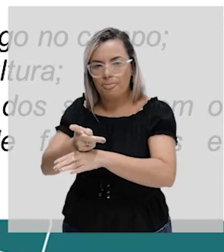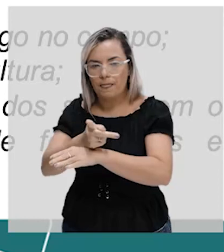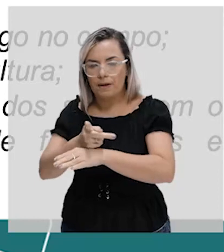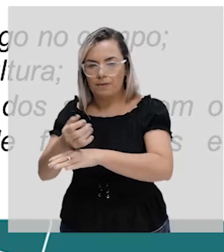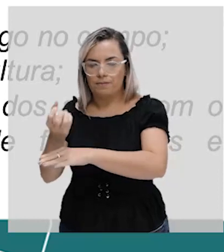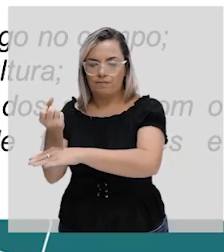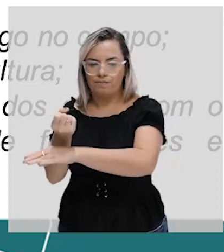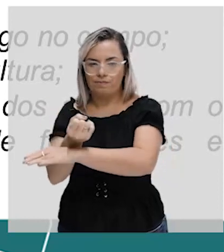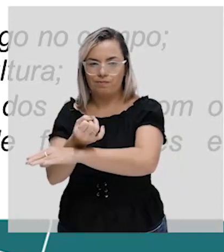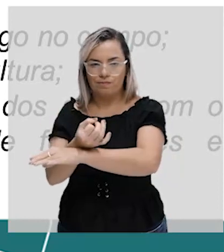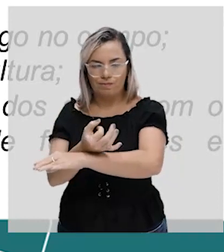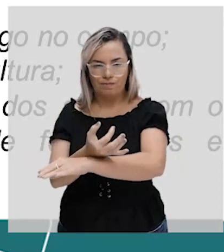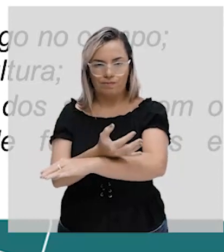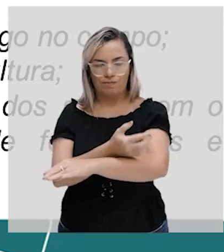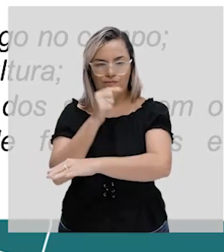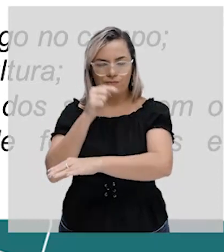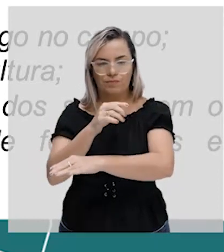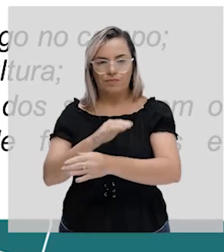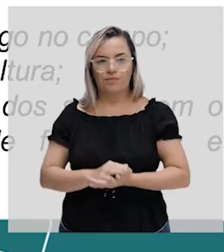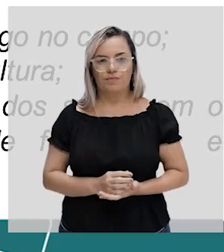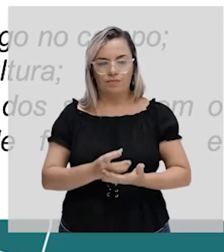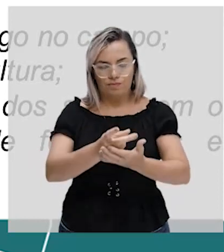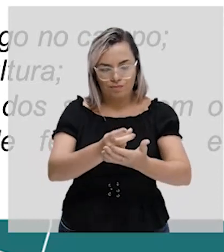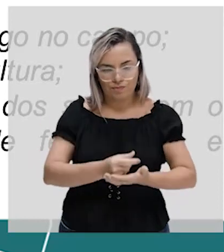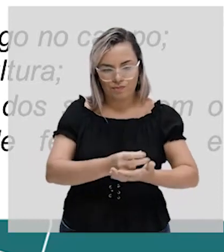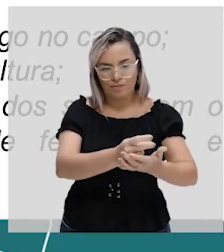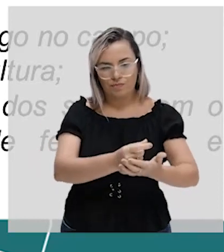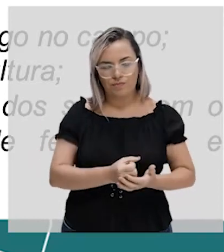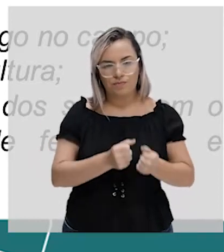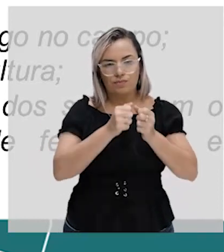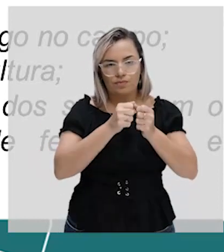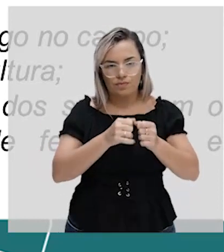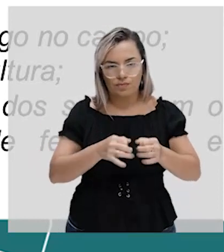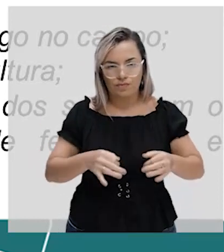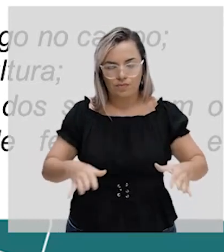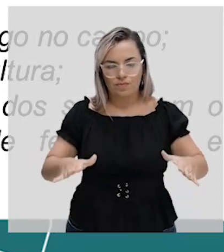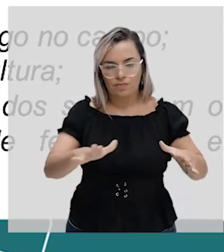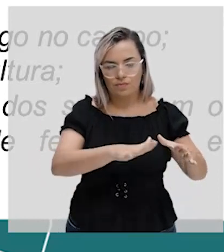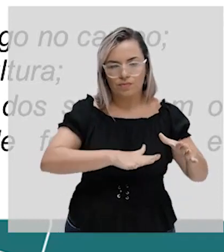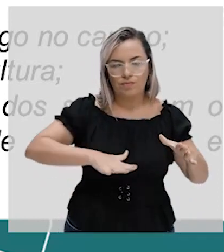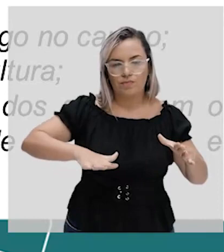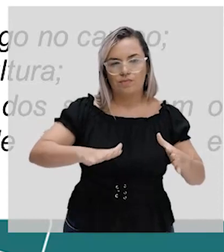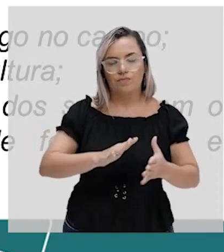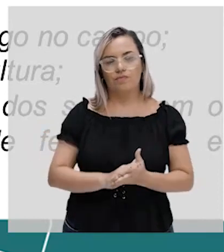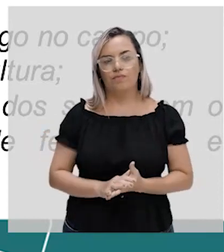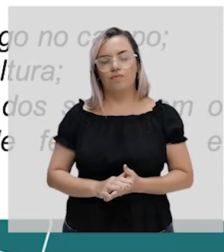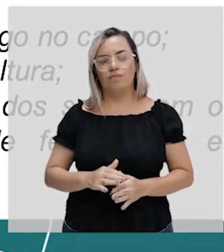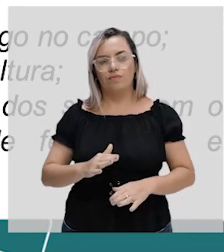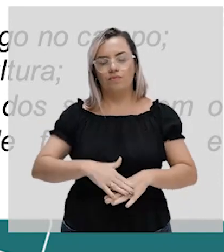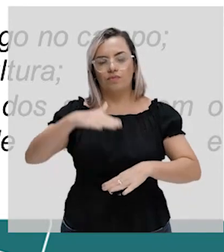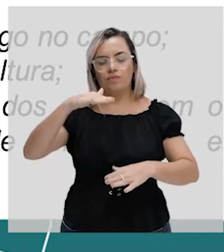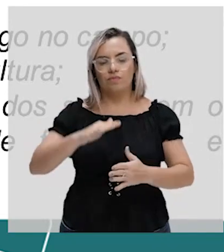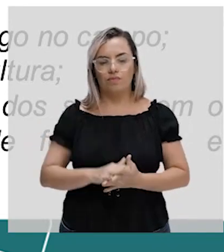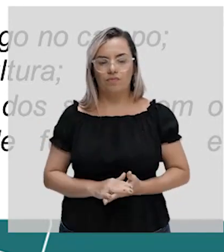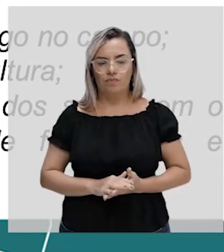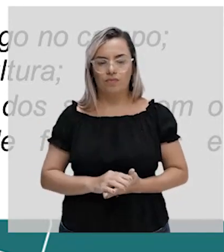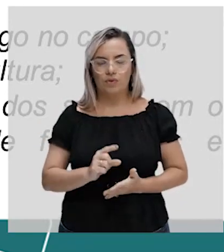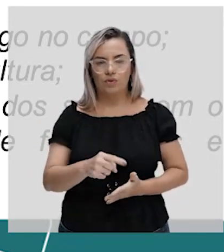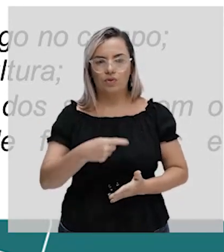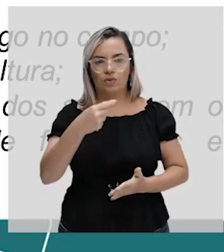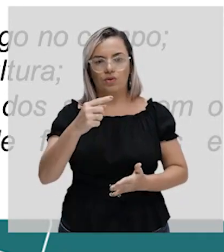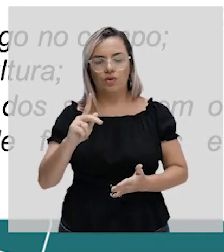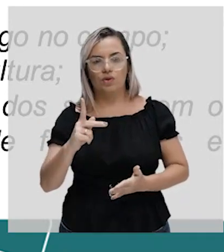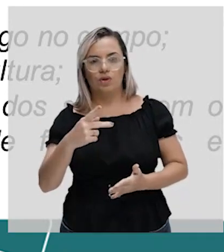partir do lucro, né? Então o cara vai buscar expandir o território dele, né, o hectare dele, para que ele produza mais. Então ele vai buscar sair de 1 hectare